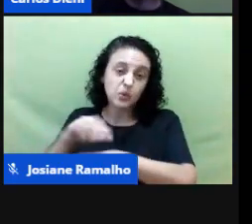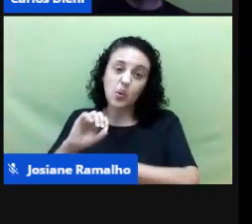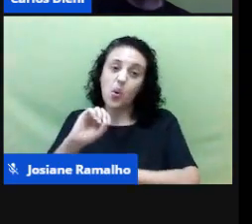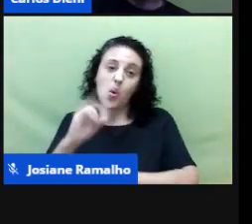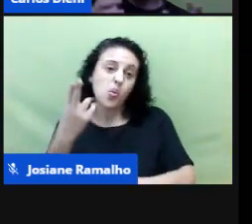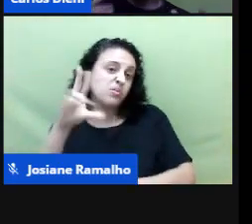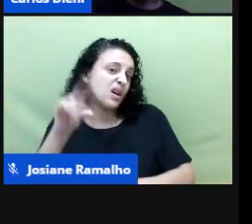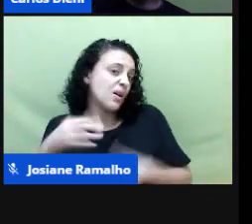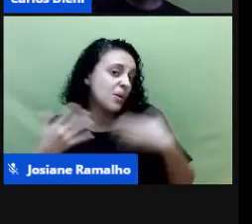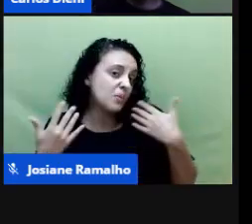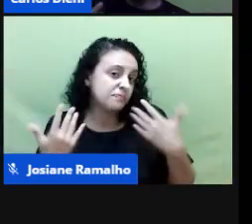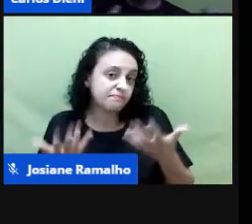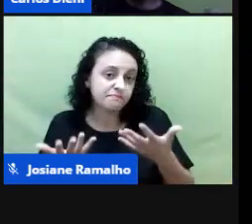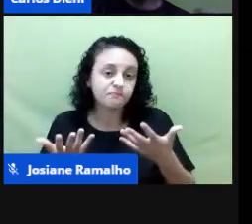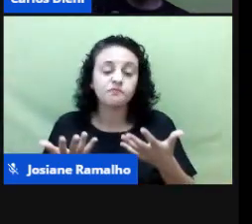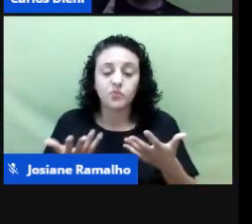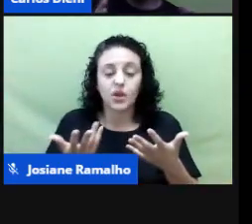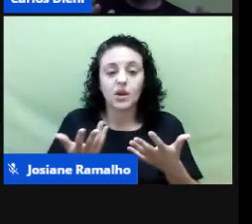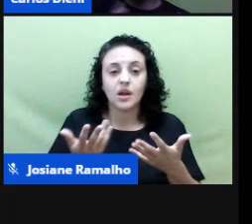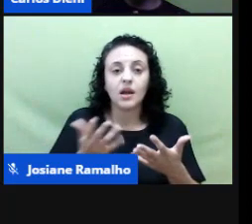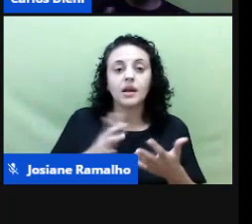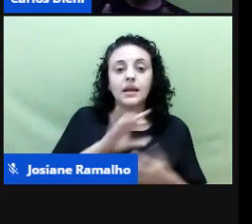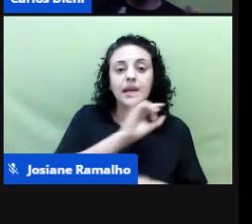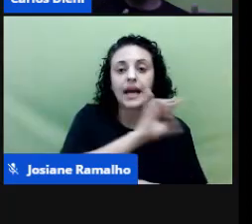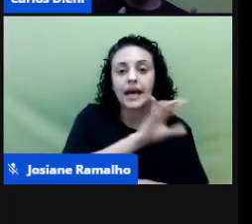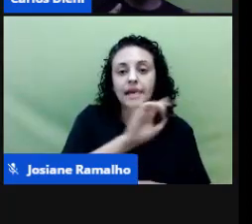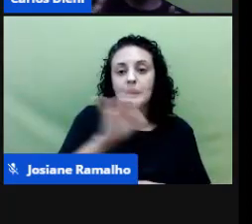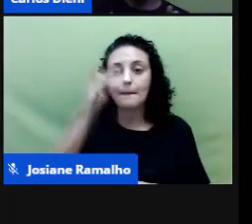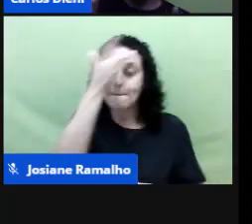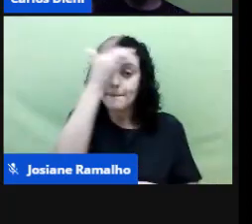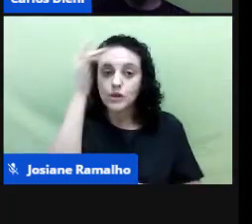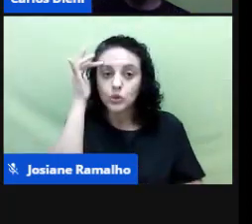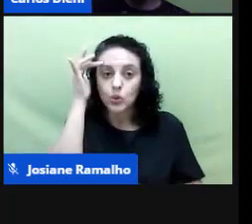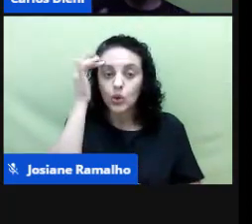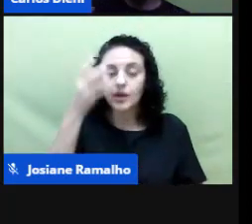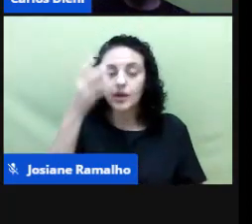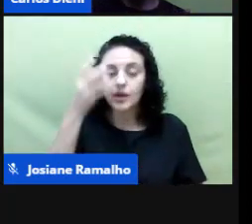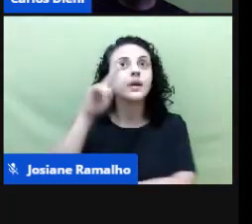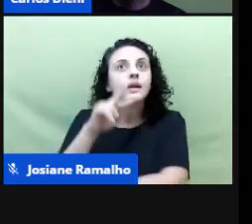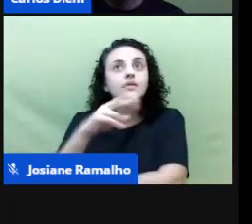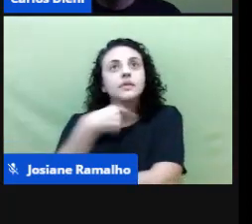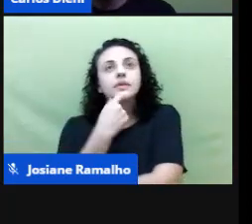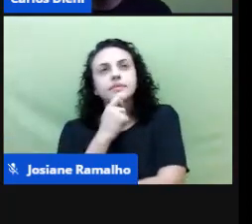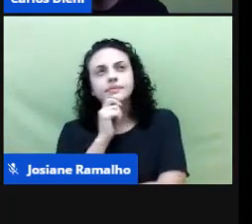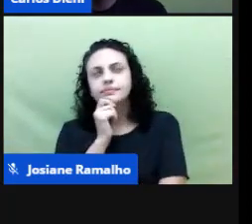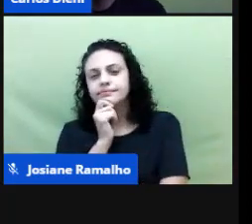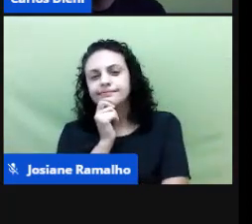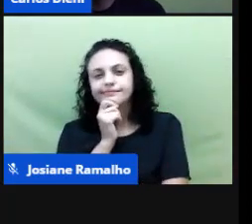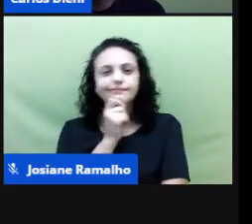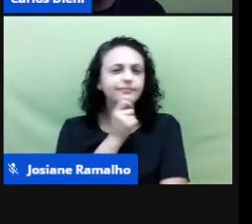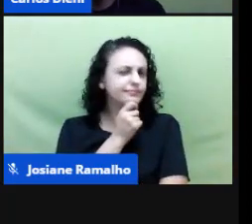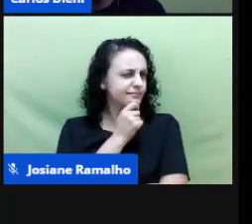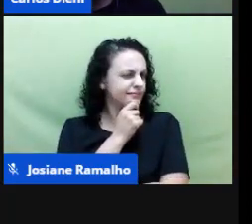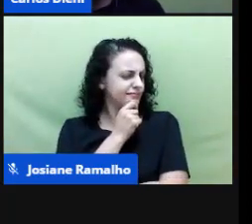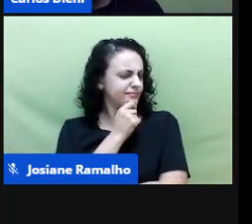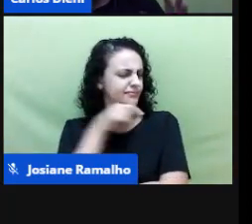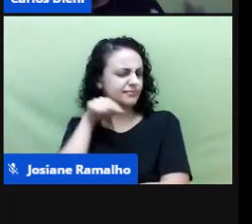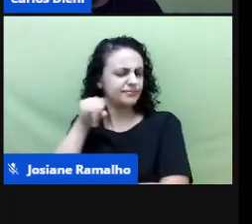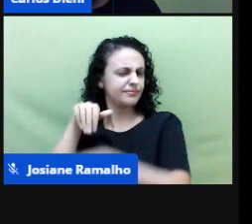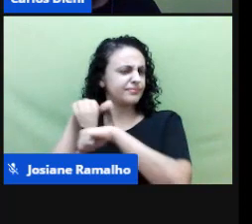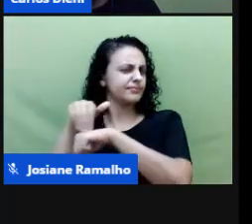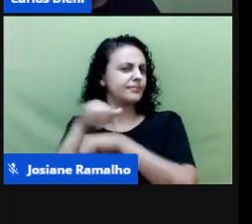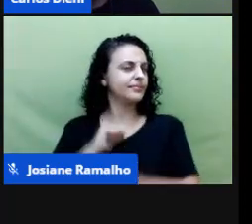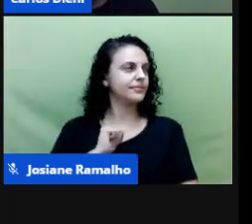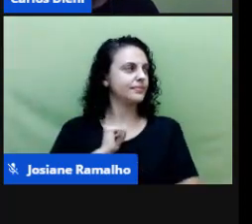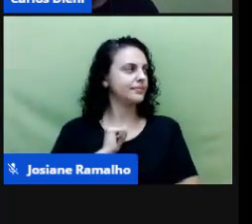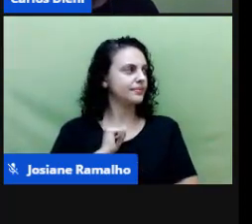inocente, ele deixa que a gente analise aí e cada um vai chegar à sua própria conclusão, não sobre